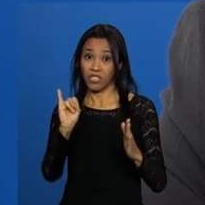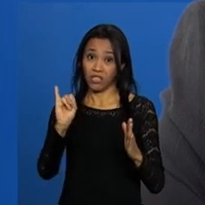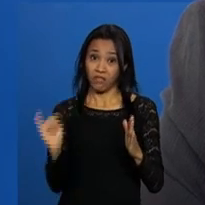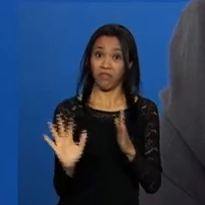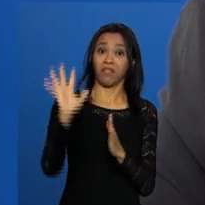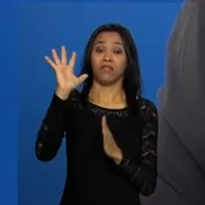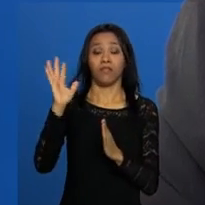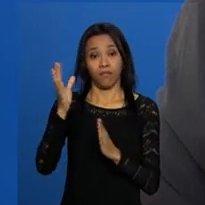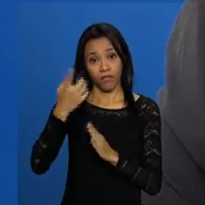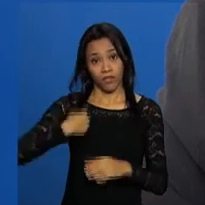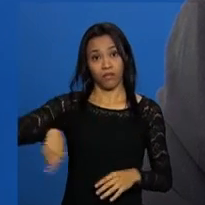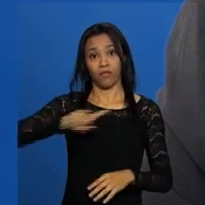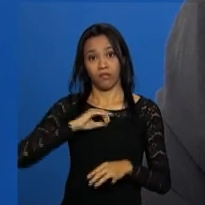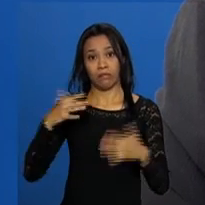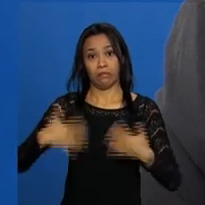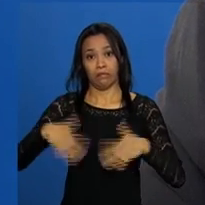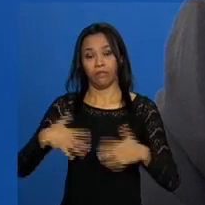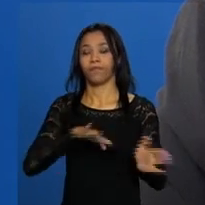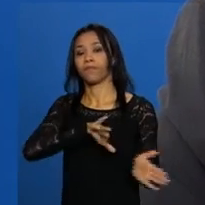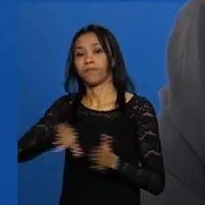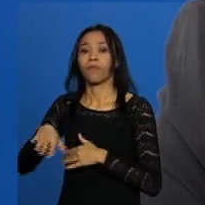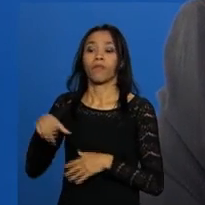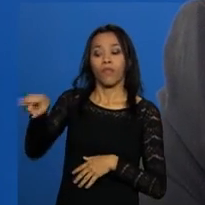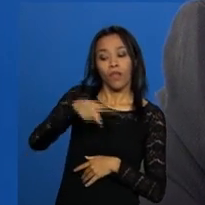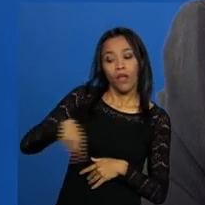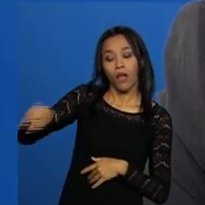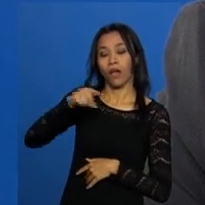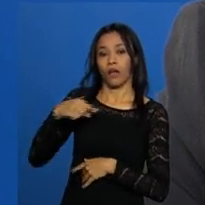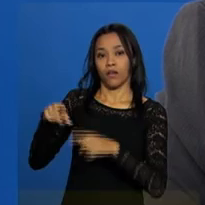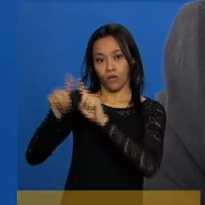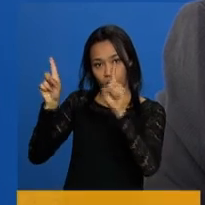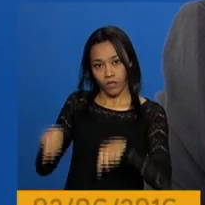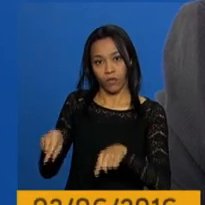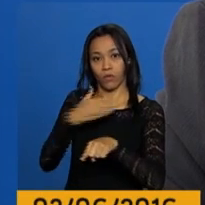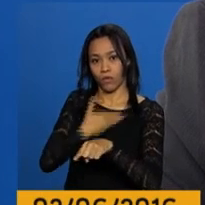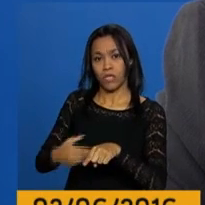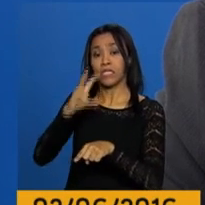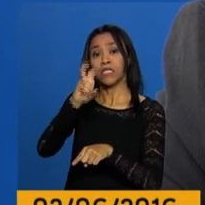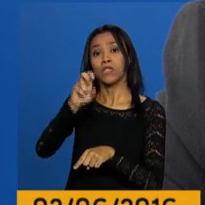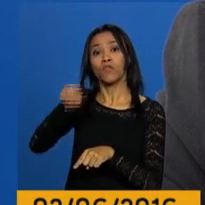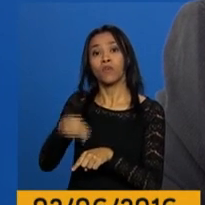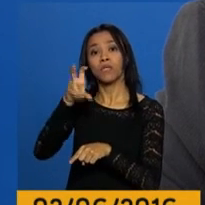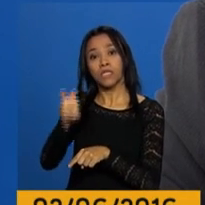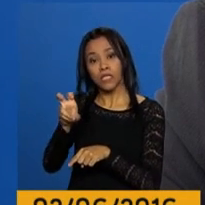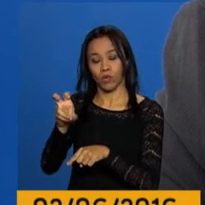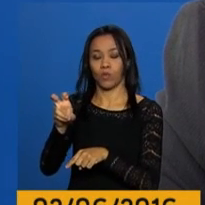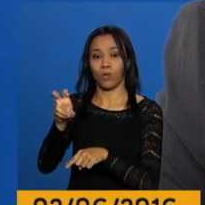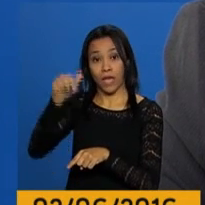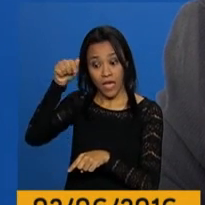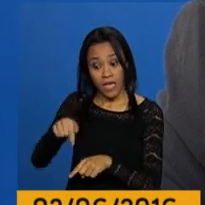enfrentando. Os servidores públicos terão um reajuste de 5,5% este ano e apenas a partir de